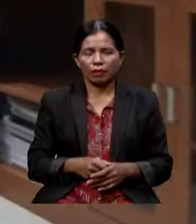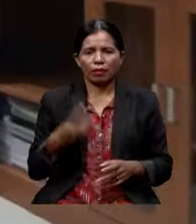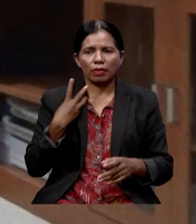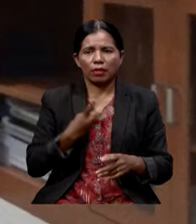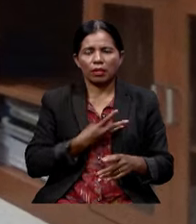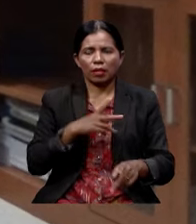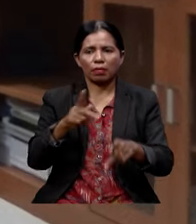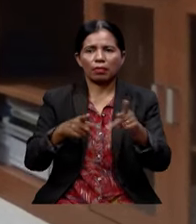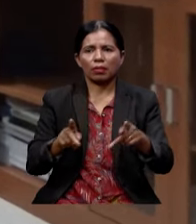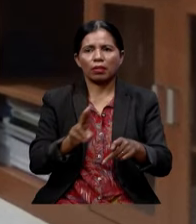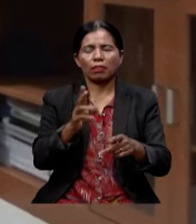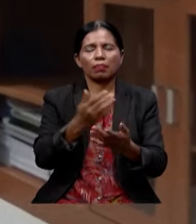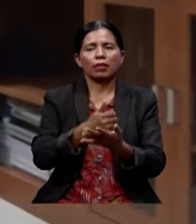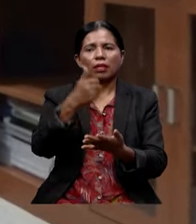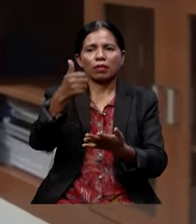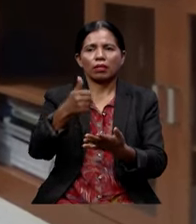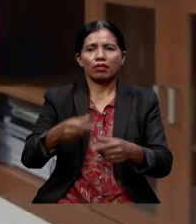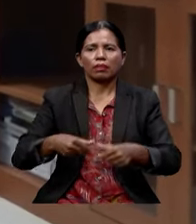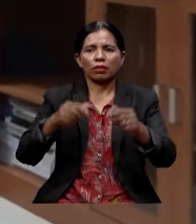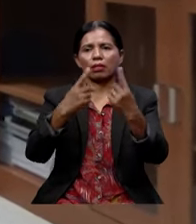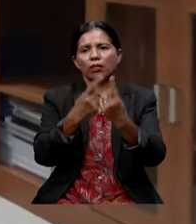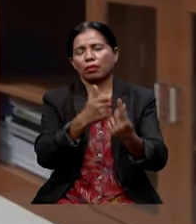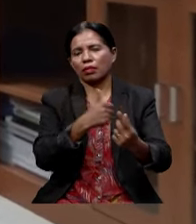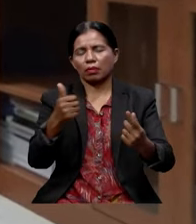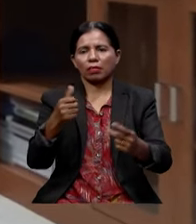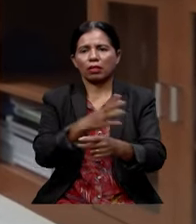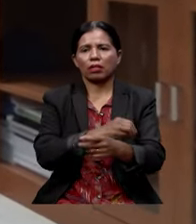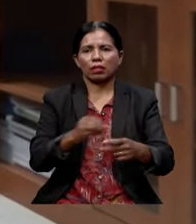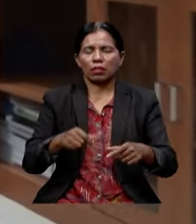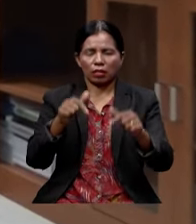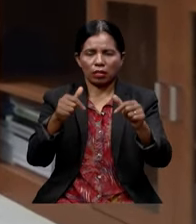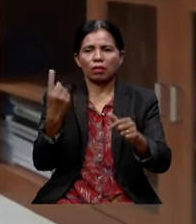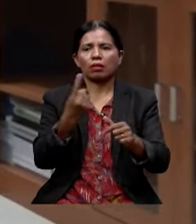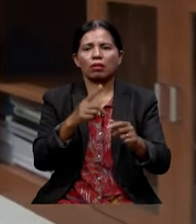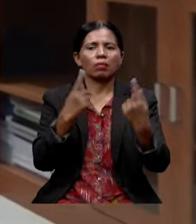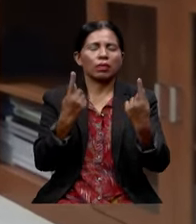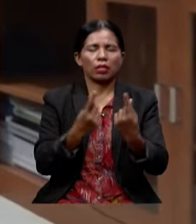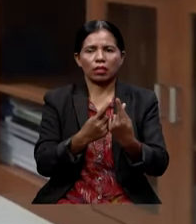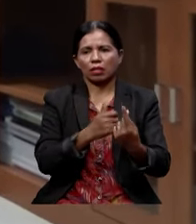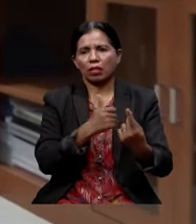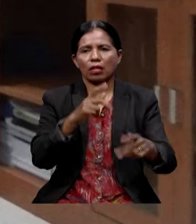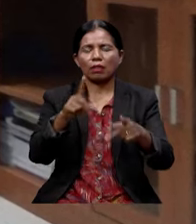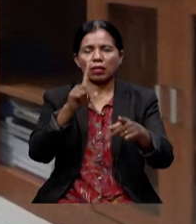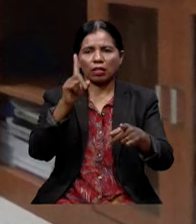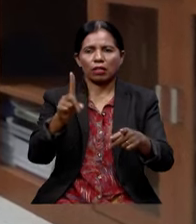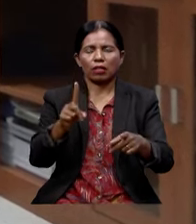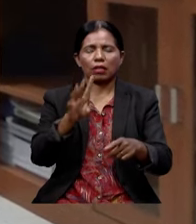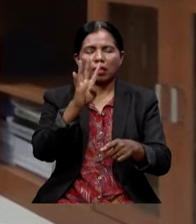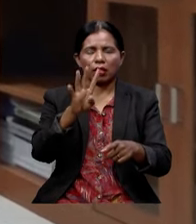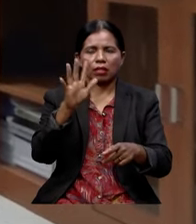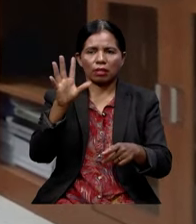uma emanante tender, mas não é isso. E que os fofos para a companhia irá nem marcar, irá nem ir a nem dito. Tem a companhia da Roma, é uma ida carta hat lima